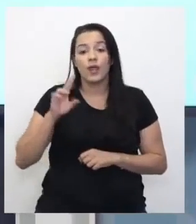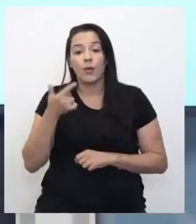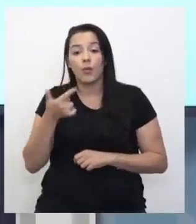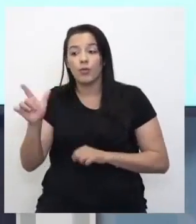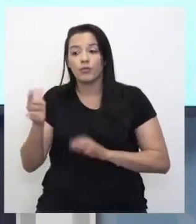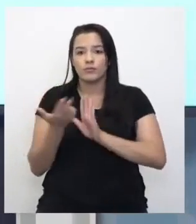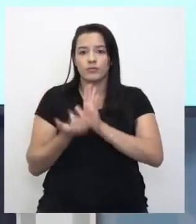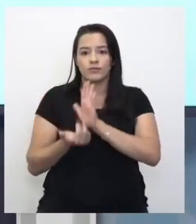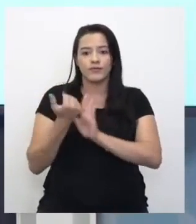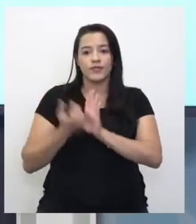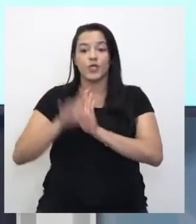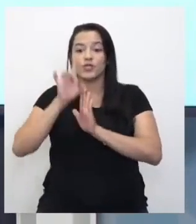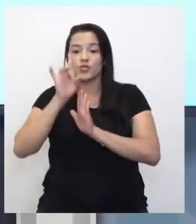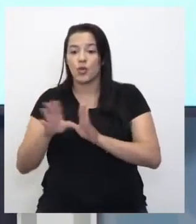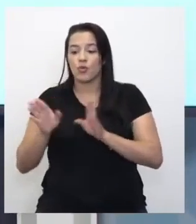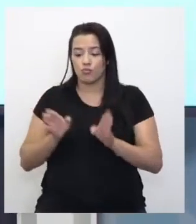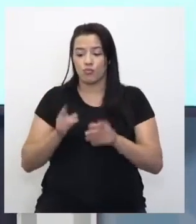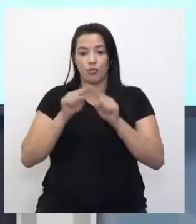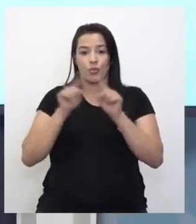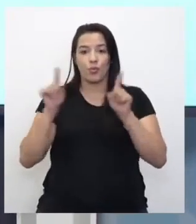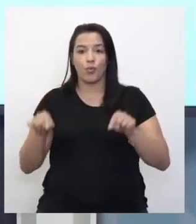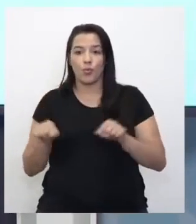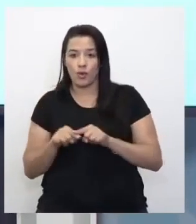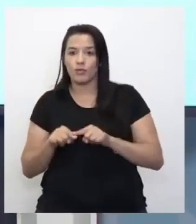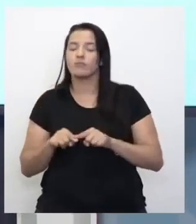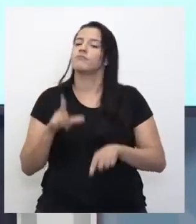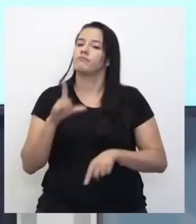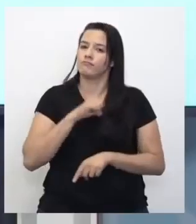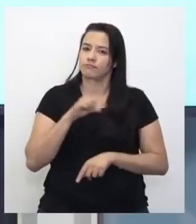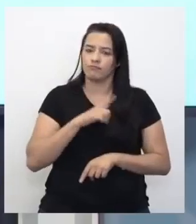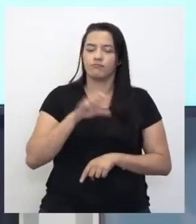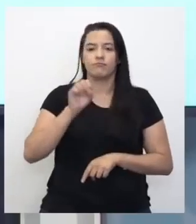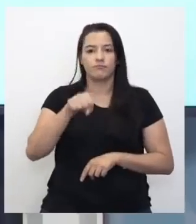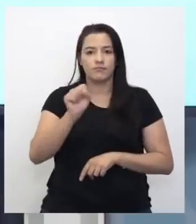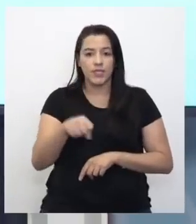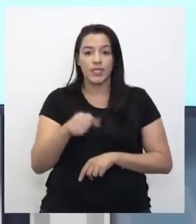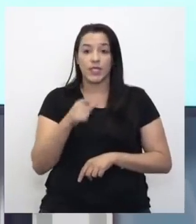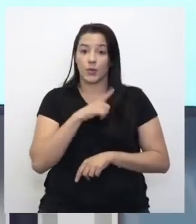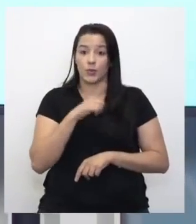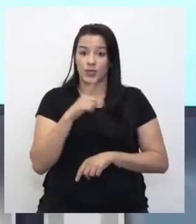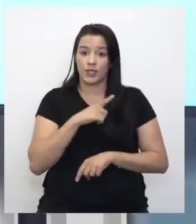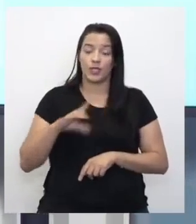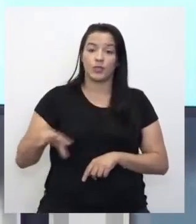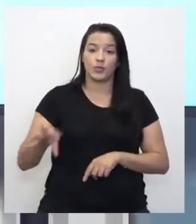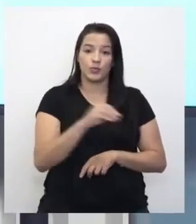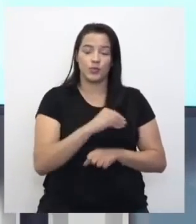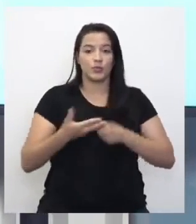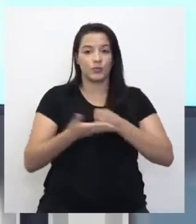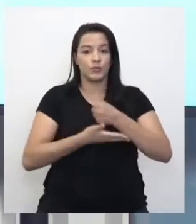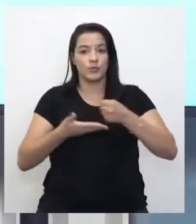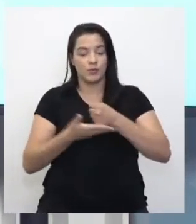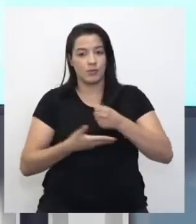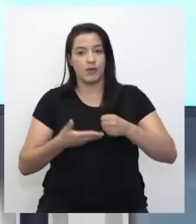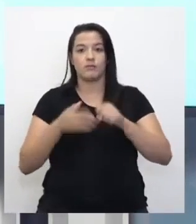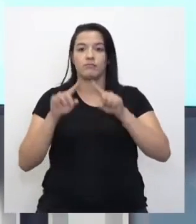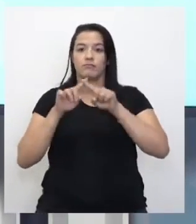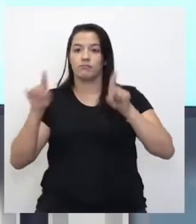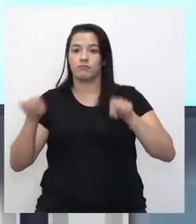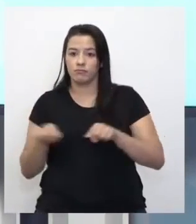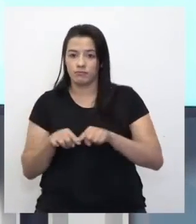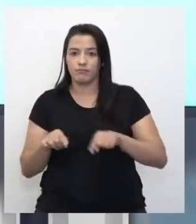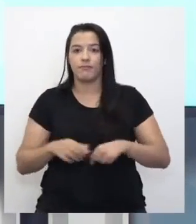somente quadrados. Então, sim, nós vamos ter um prisma de base quadrada ou